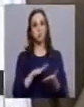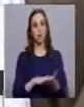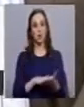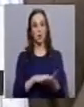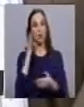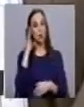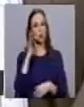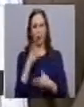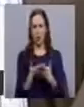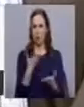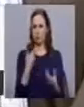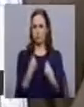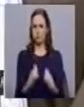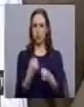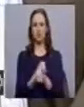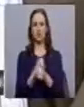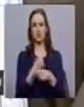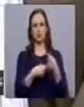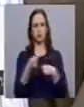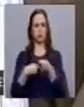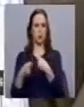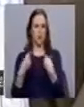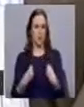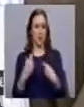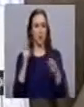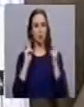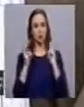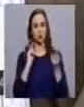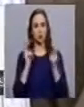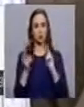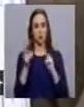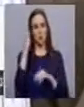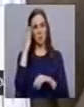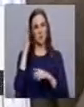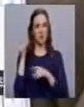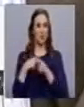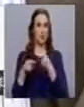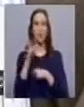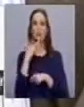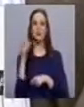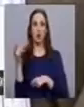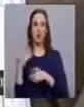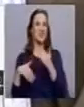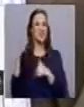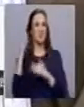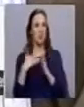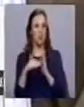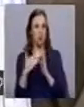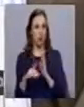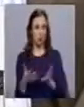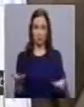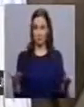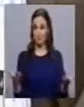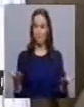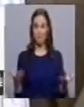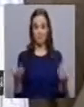alta. Os serviços estão a vender muitíssimo bem e a indústria está com uma capacidade exportadora acima da média para não